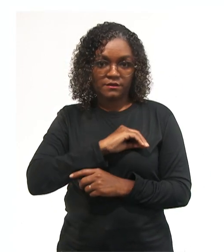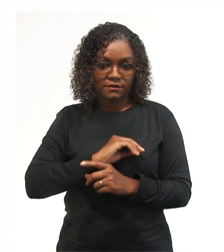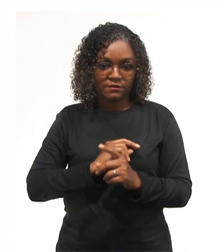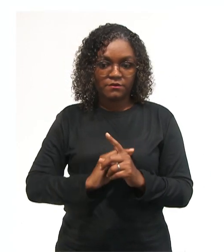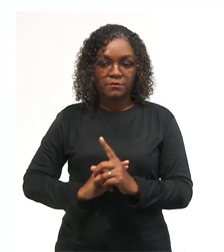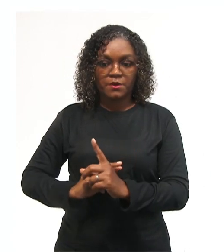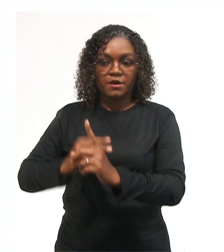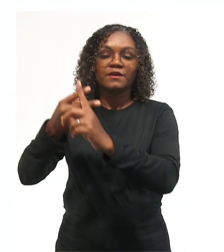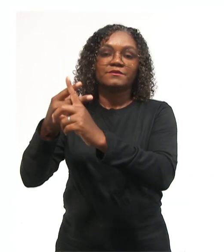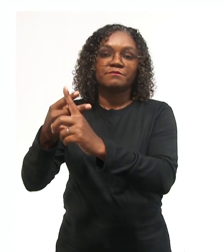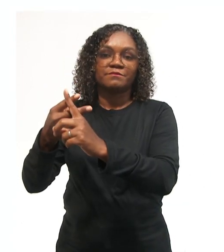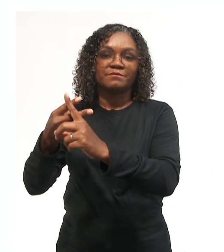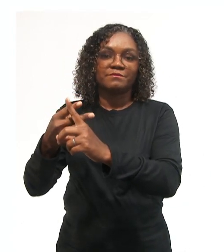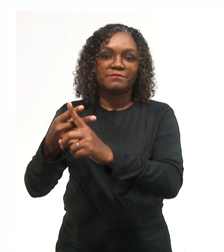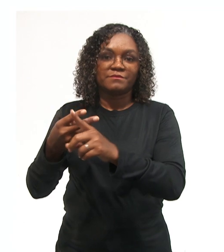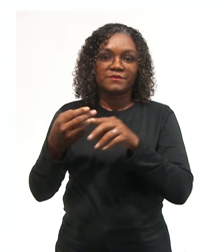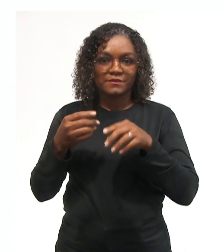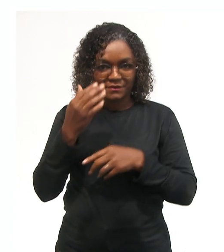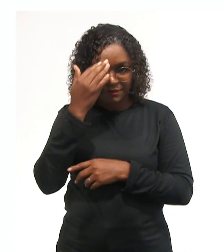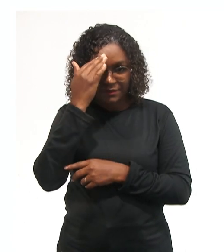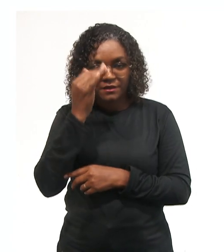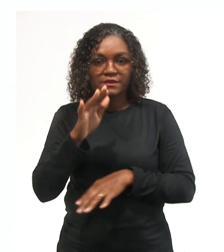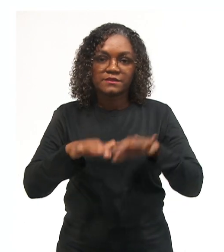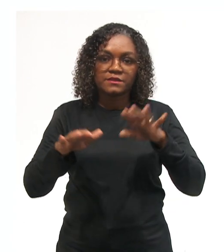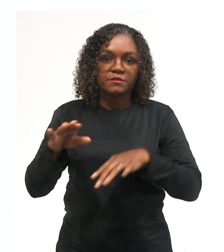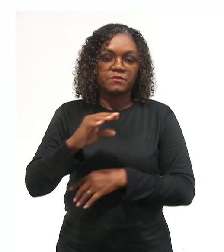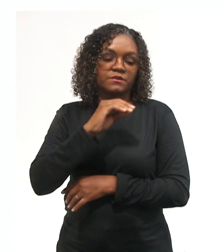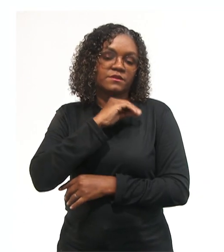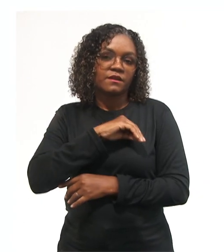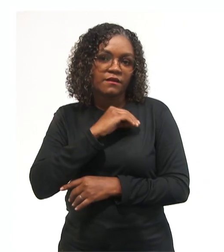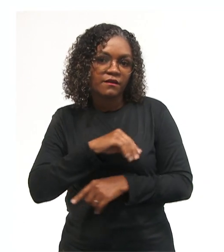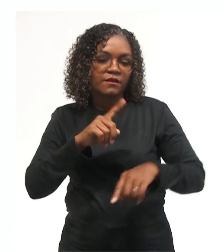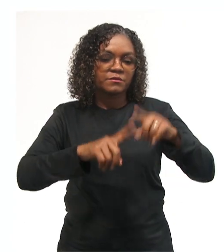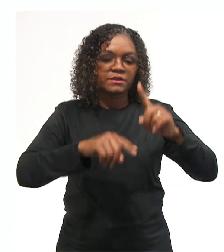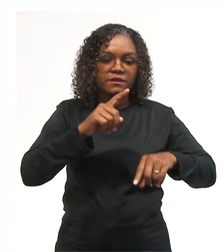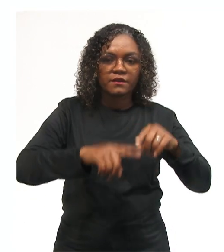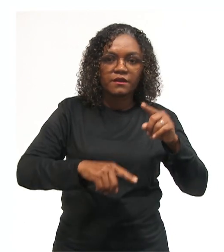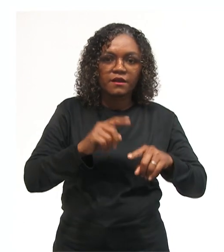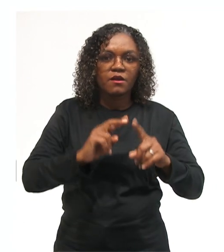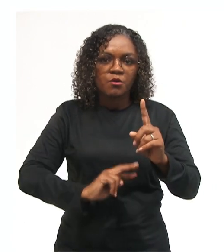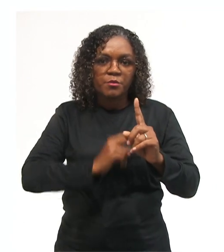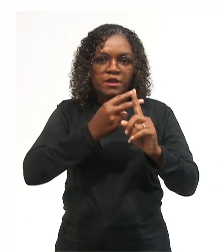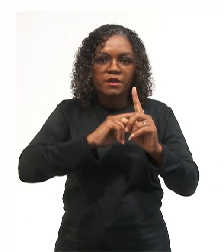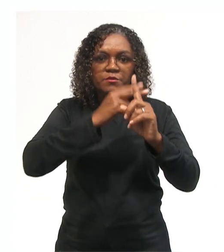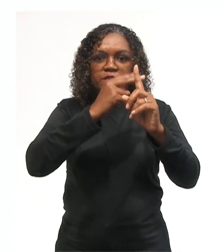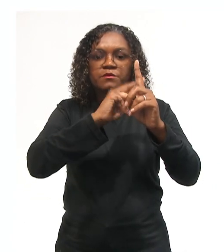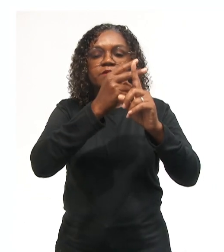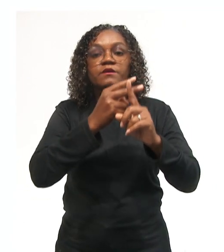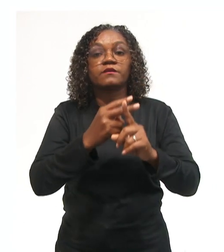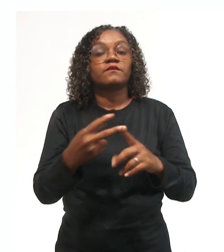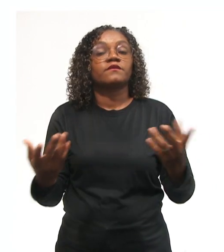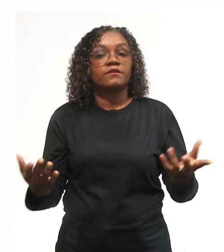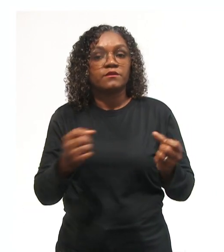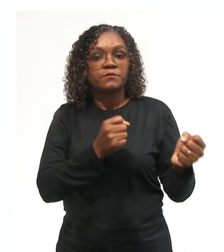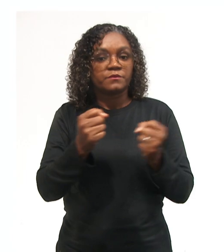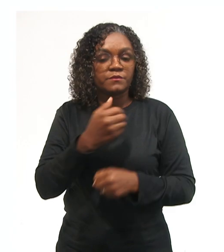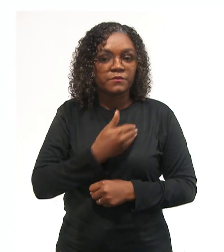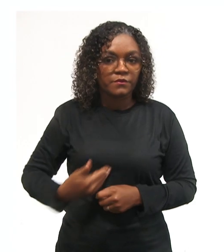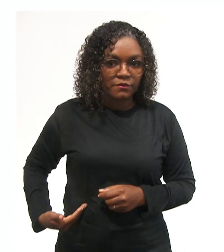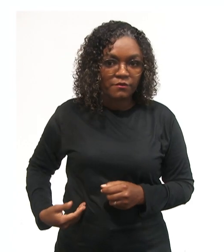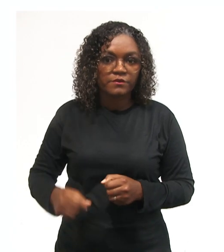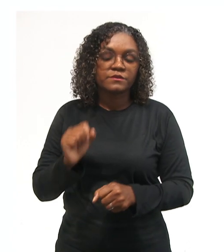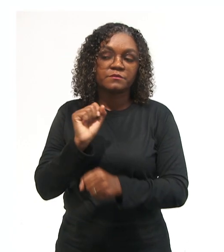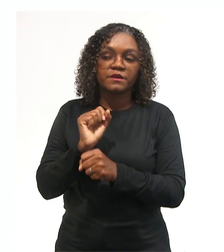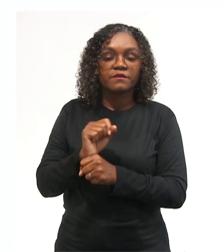mais rápido. Então, as pessoas, né, quando a gente vai aumentando os nossos ganhos, a gente também passa a exigir do Estado, a gente melhora a nossa vida, a gente